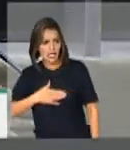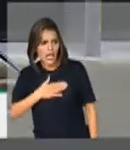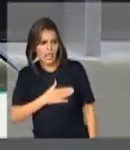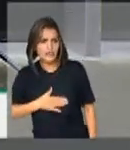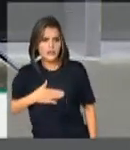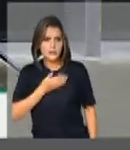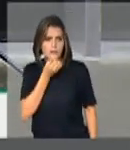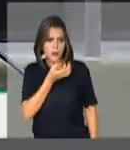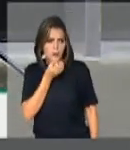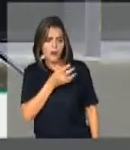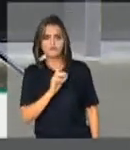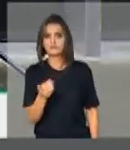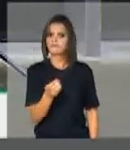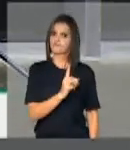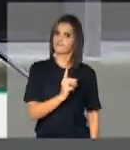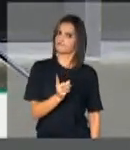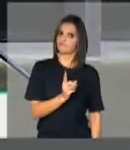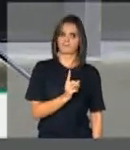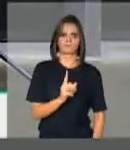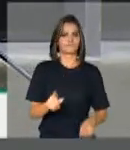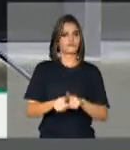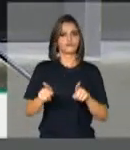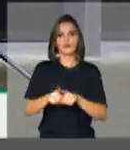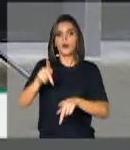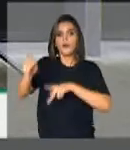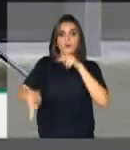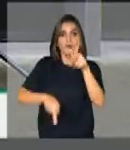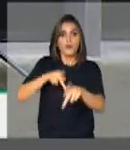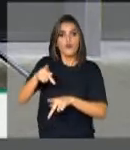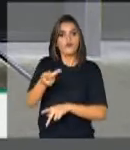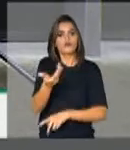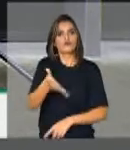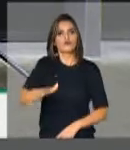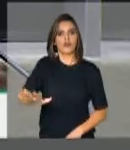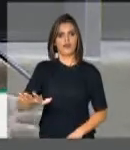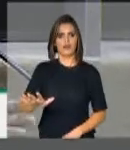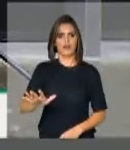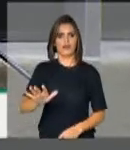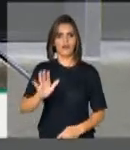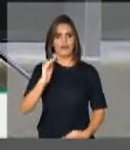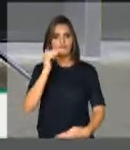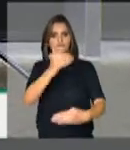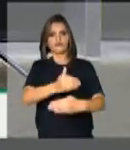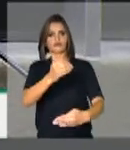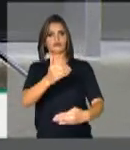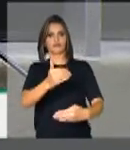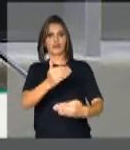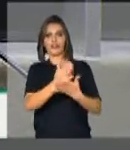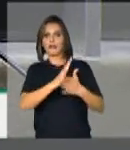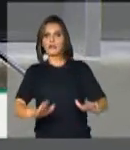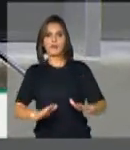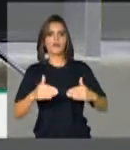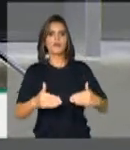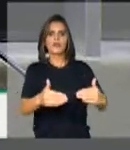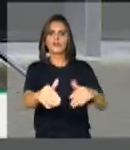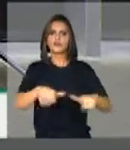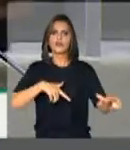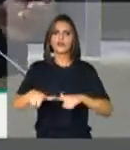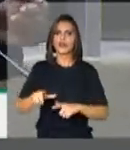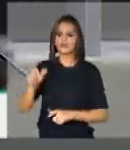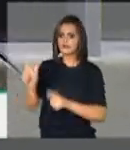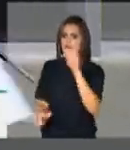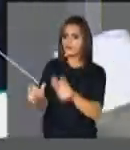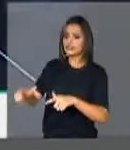sociedade satisfeita com essa medida do fim do Ministério do Trabalho. A quem os trabalhadores irão recorrer? Se